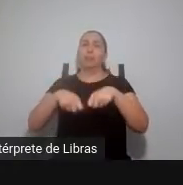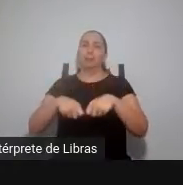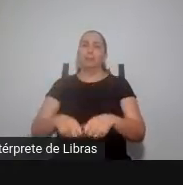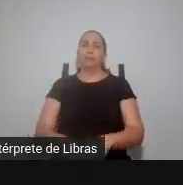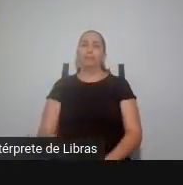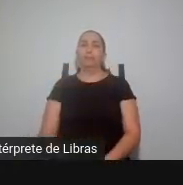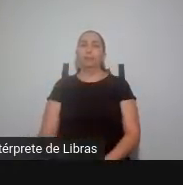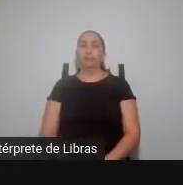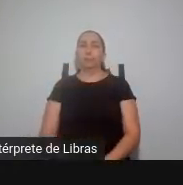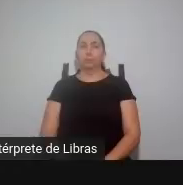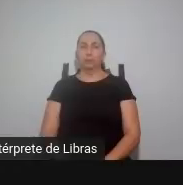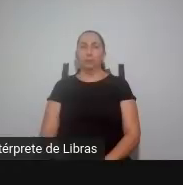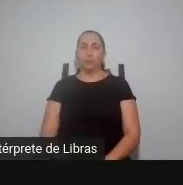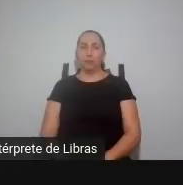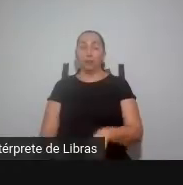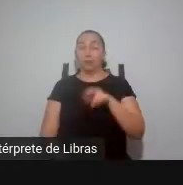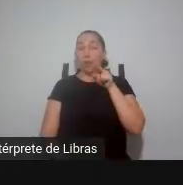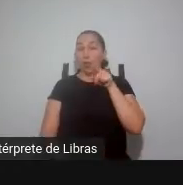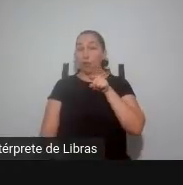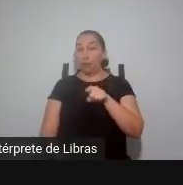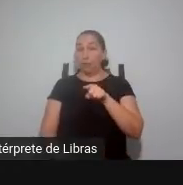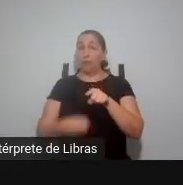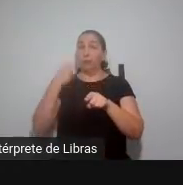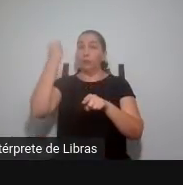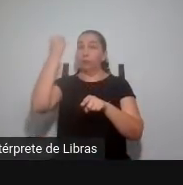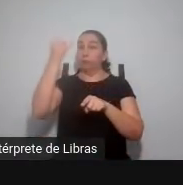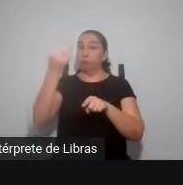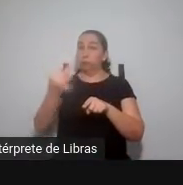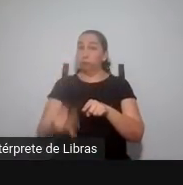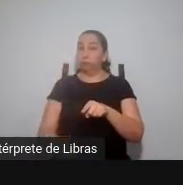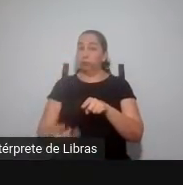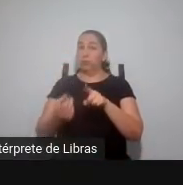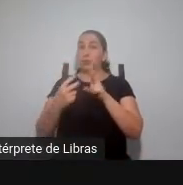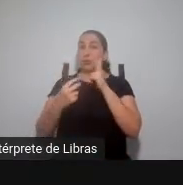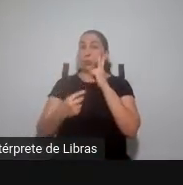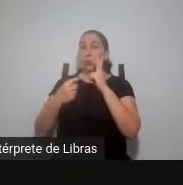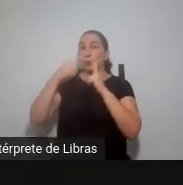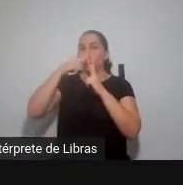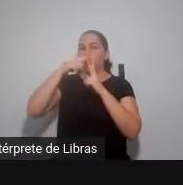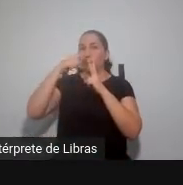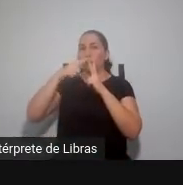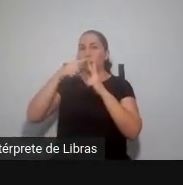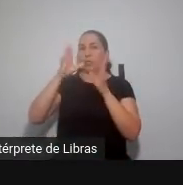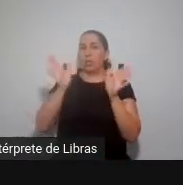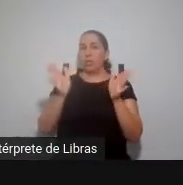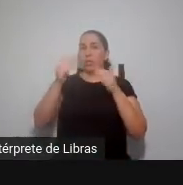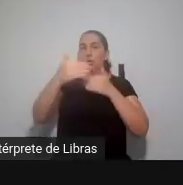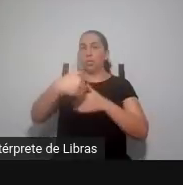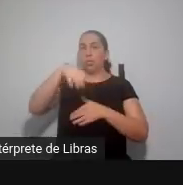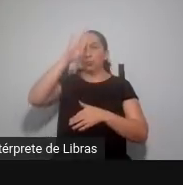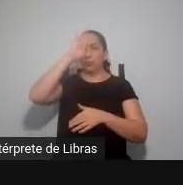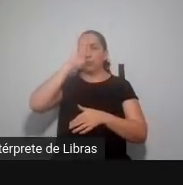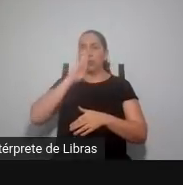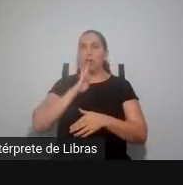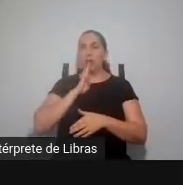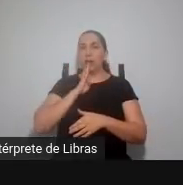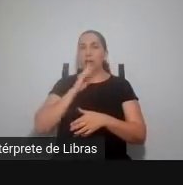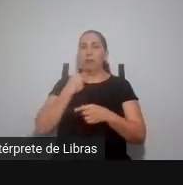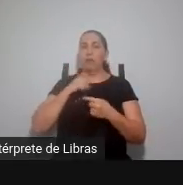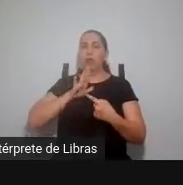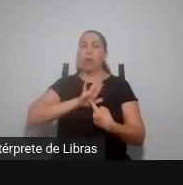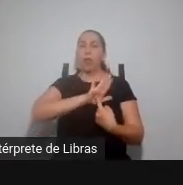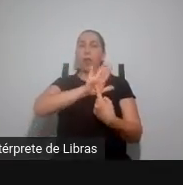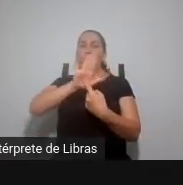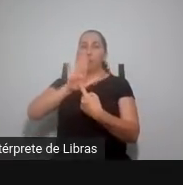Você falou uma coisa, duas coisas que eu gostaria de comentar. Primeiro, a escolha dessa caixa amarela para essa apresentação foi pelo motivo que